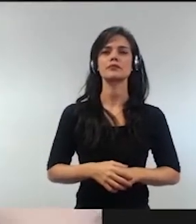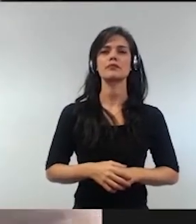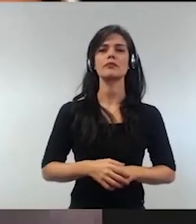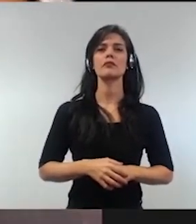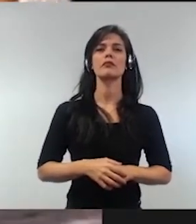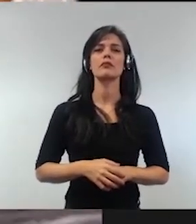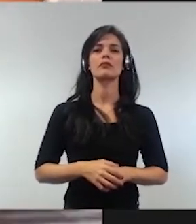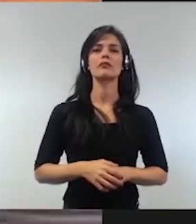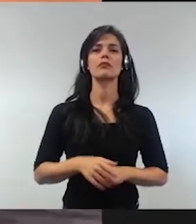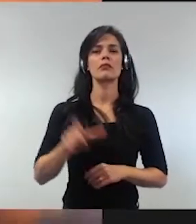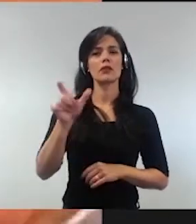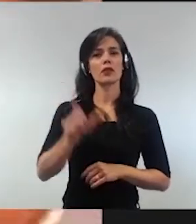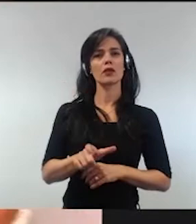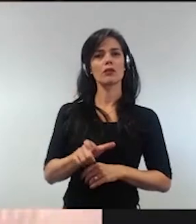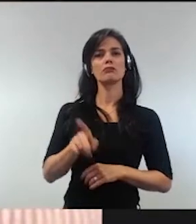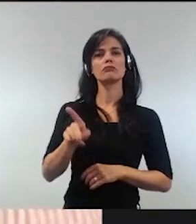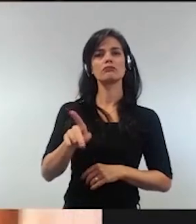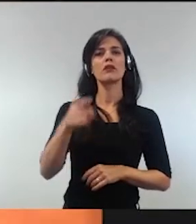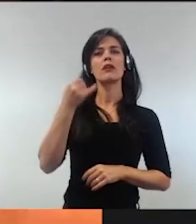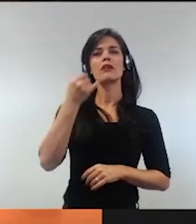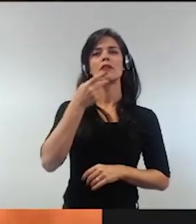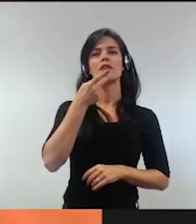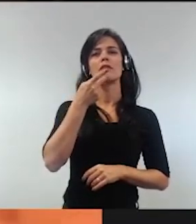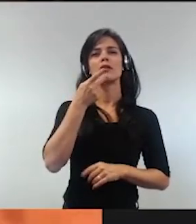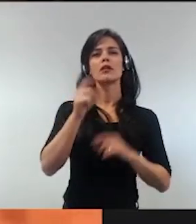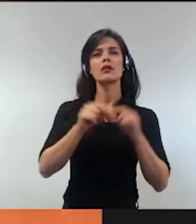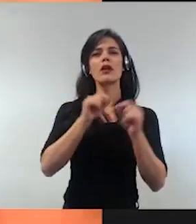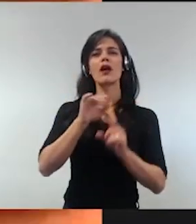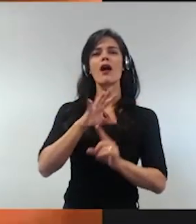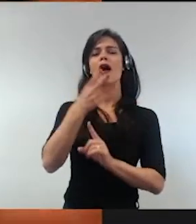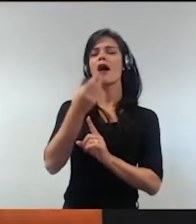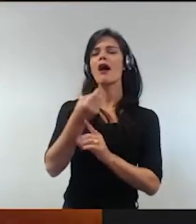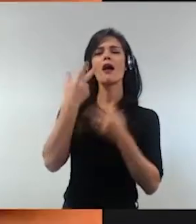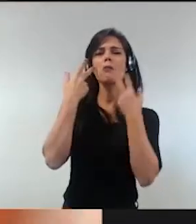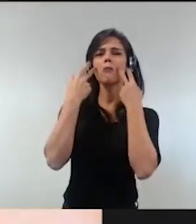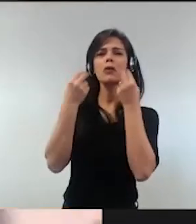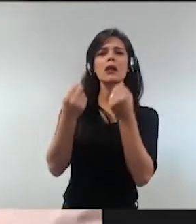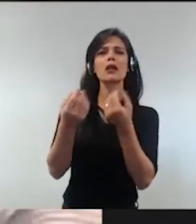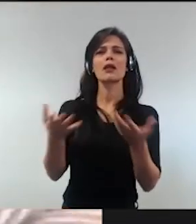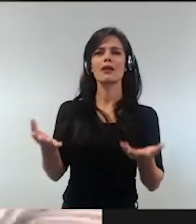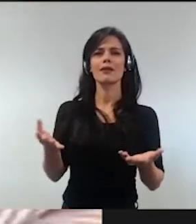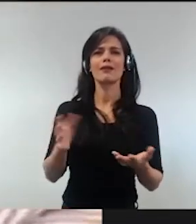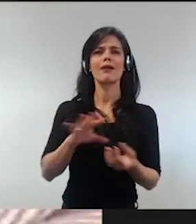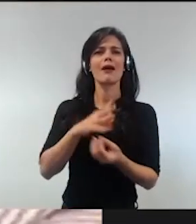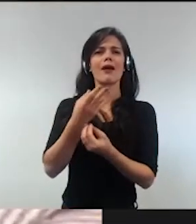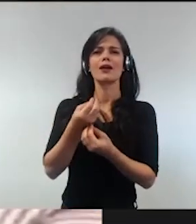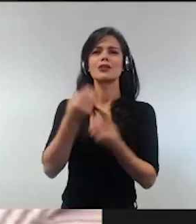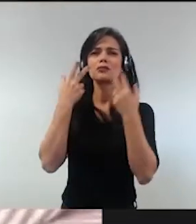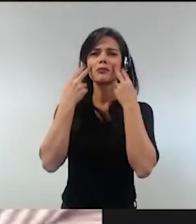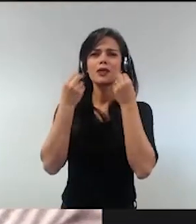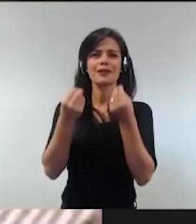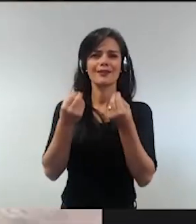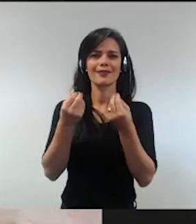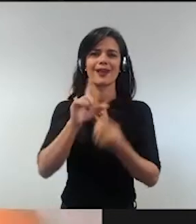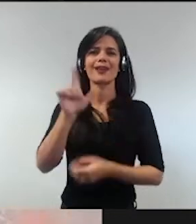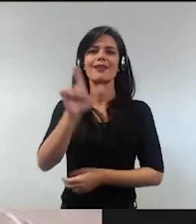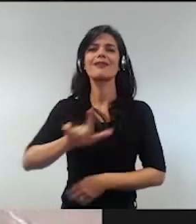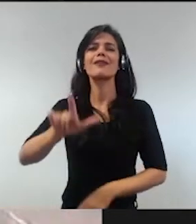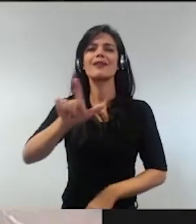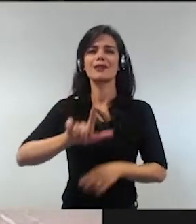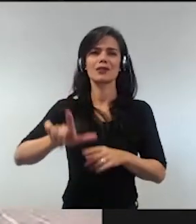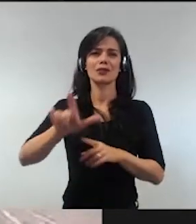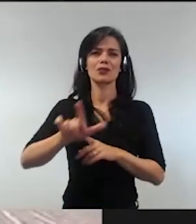que desenvolvera uma ideia a respeito da função da arte literária, que seria